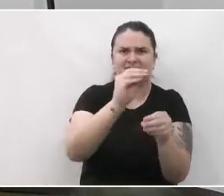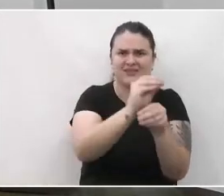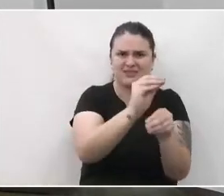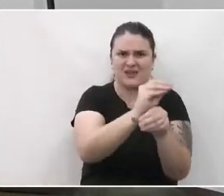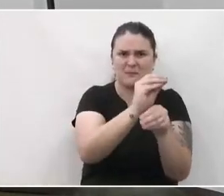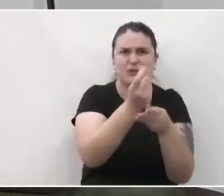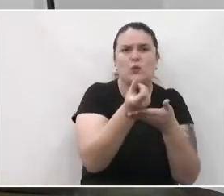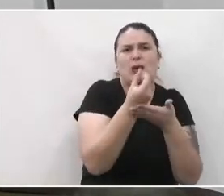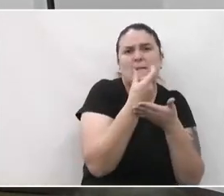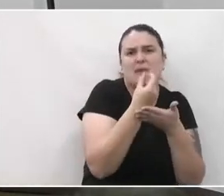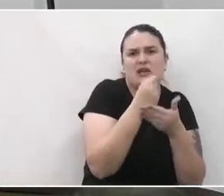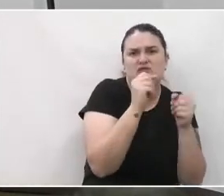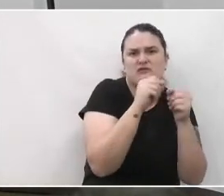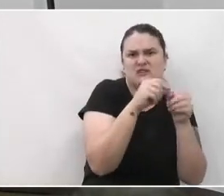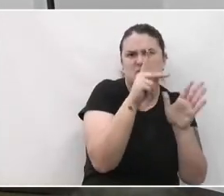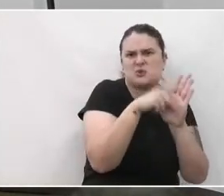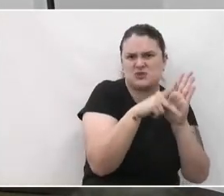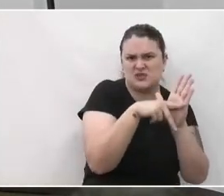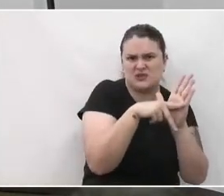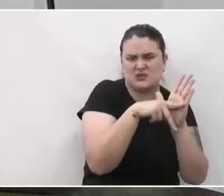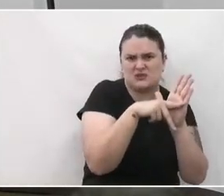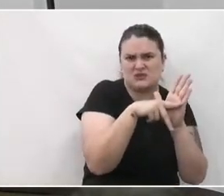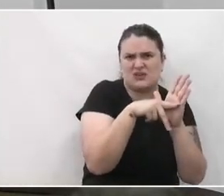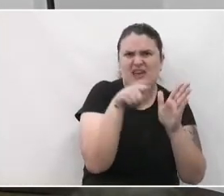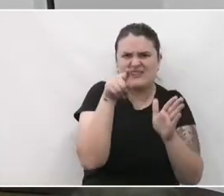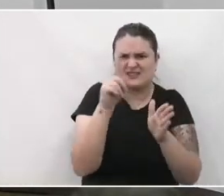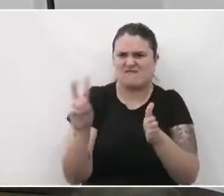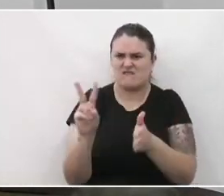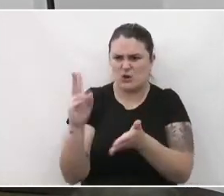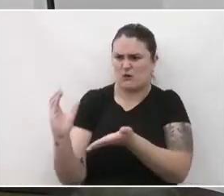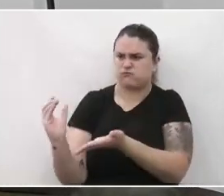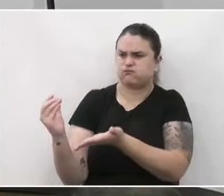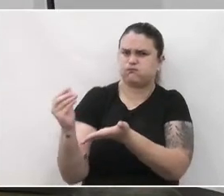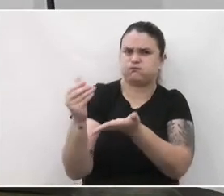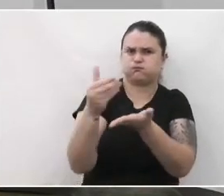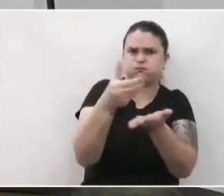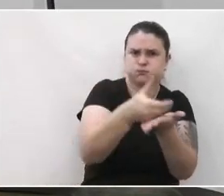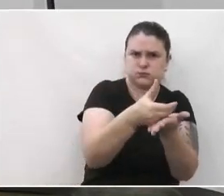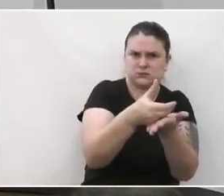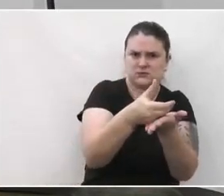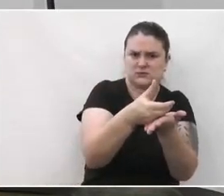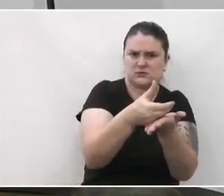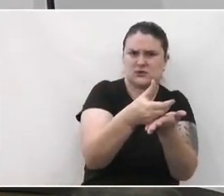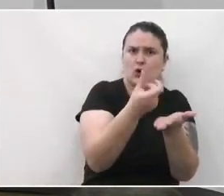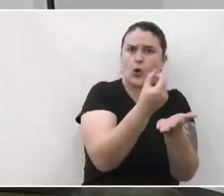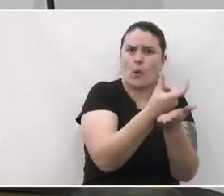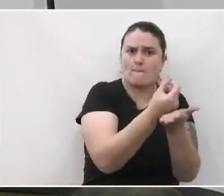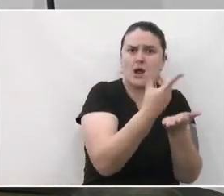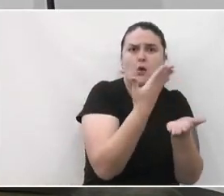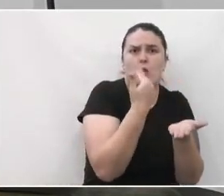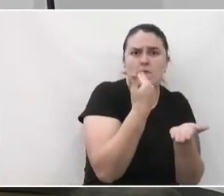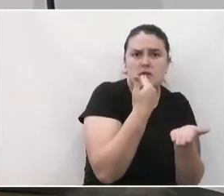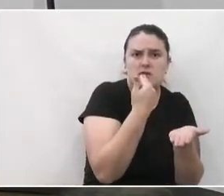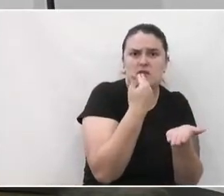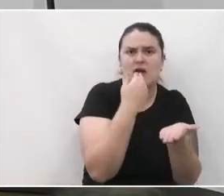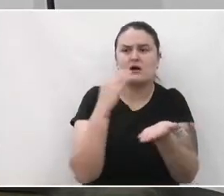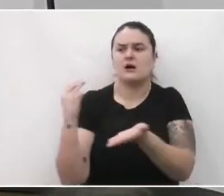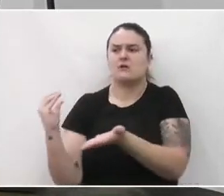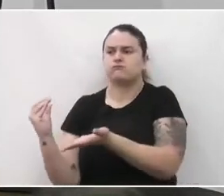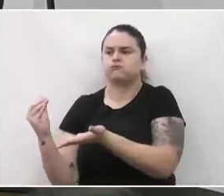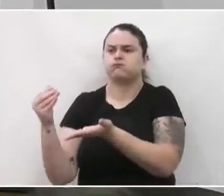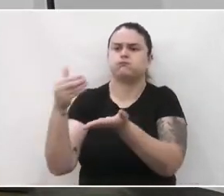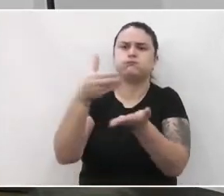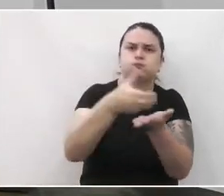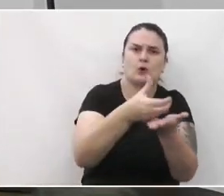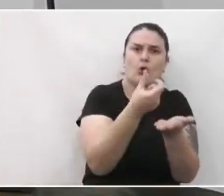precoce através de um projeto de lei, será que nós não poderíamos destinar esse mesmo valor para fazer compra de cestas básicas? Será que nós não